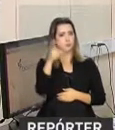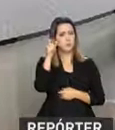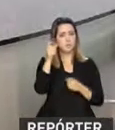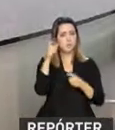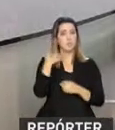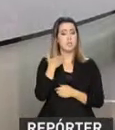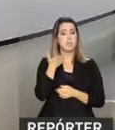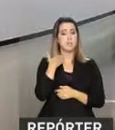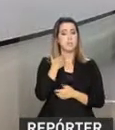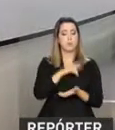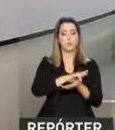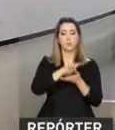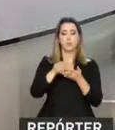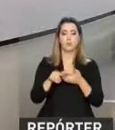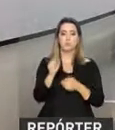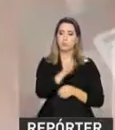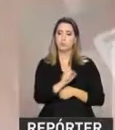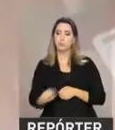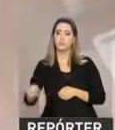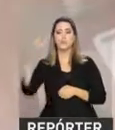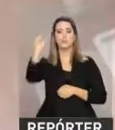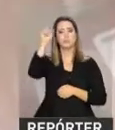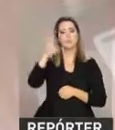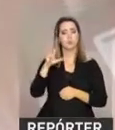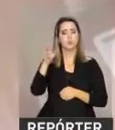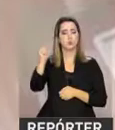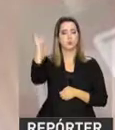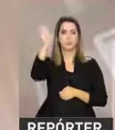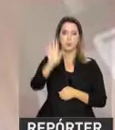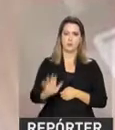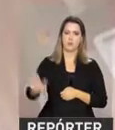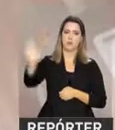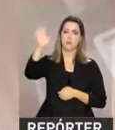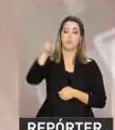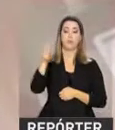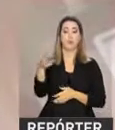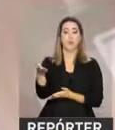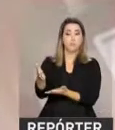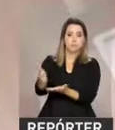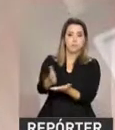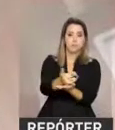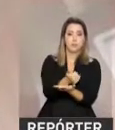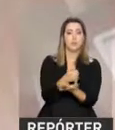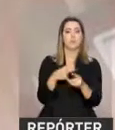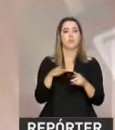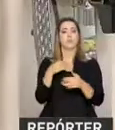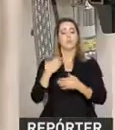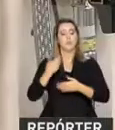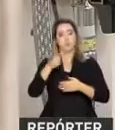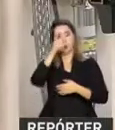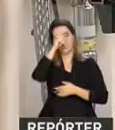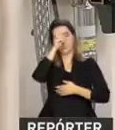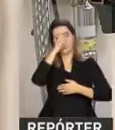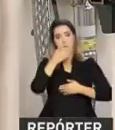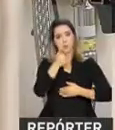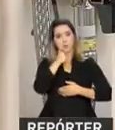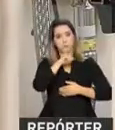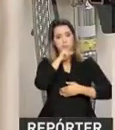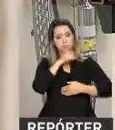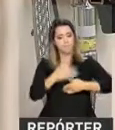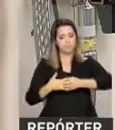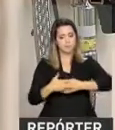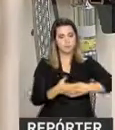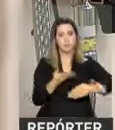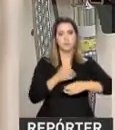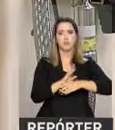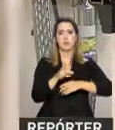desse tipo, espalhados por todas as regiões do país. A coleta é feita em maternidades públicas após a passagem da